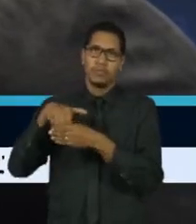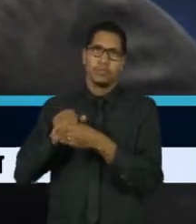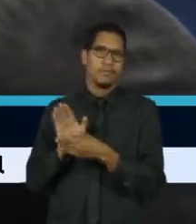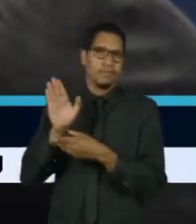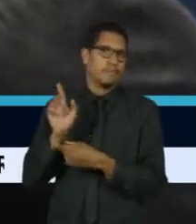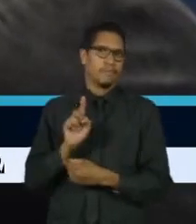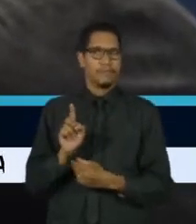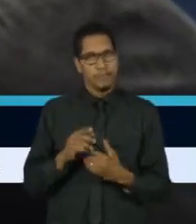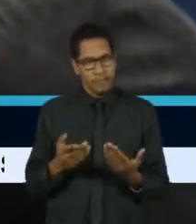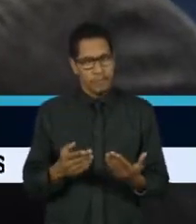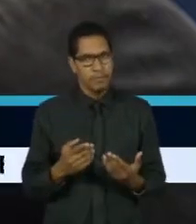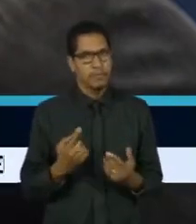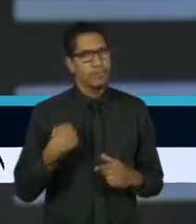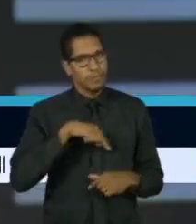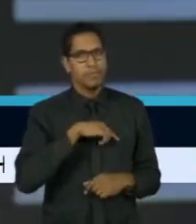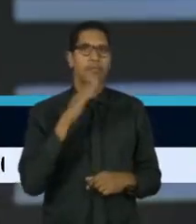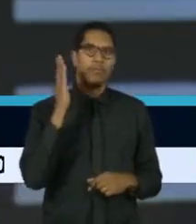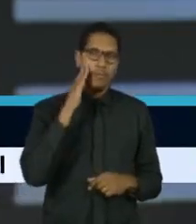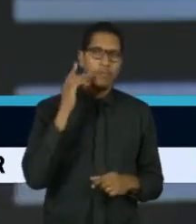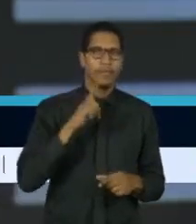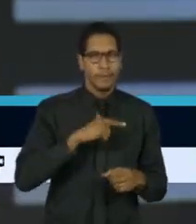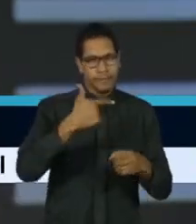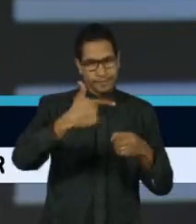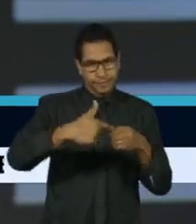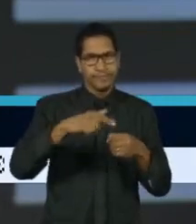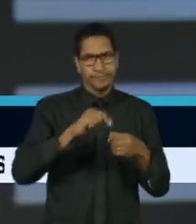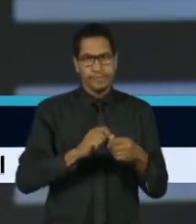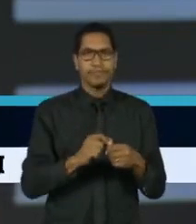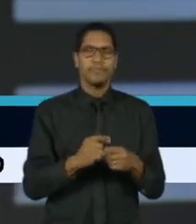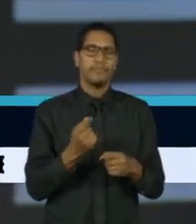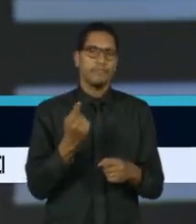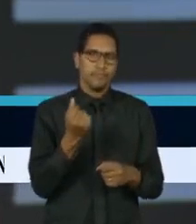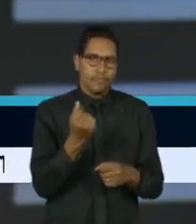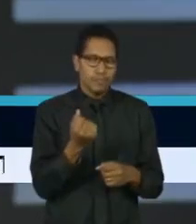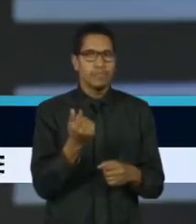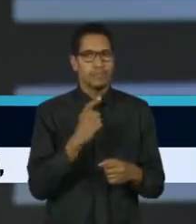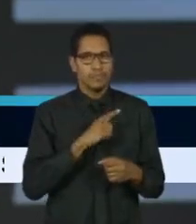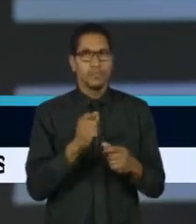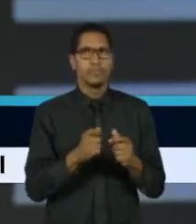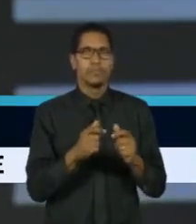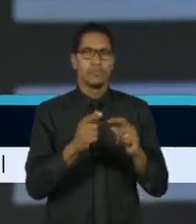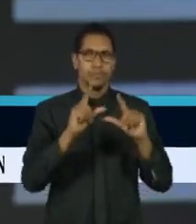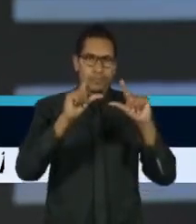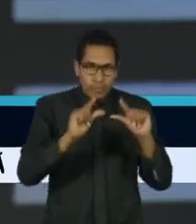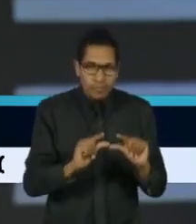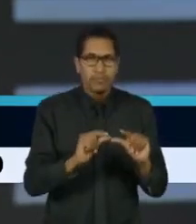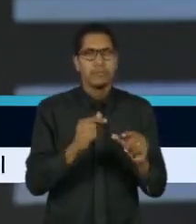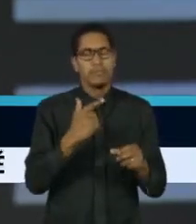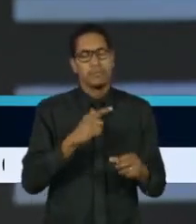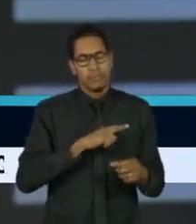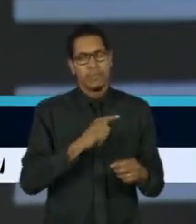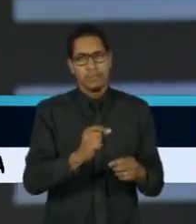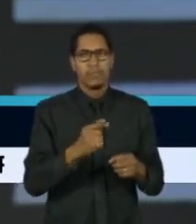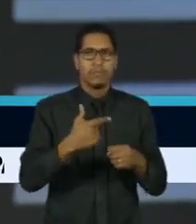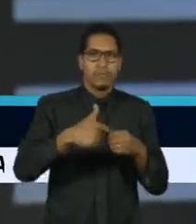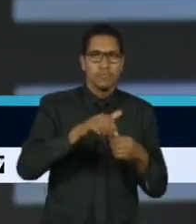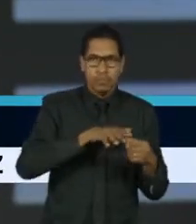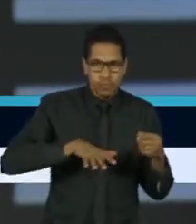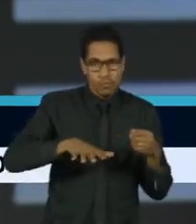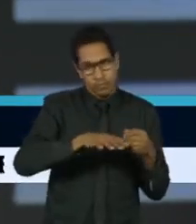disso tudo não é baixar o preço do combustível. É como dar uma sobrevida para que o governo recupere